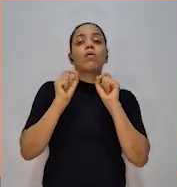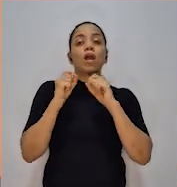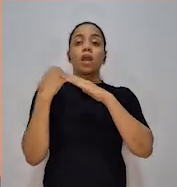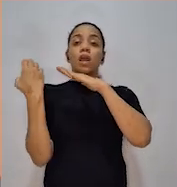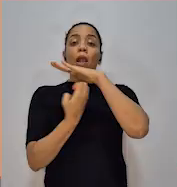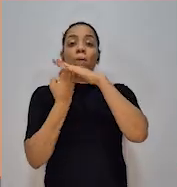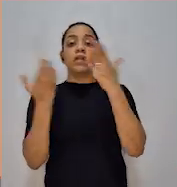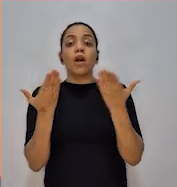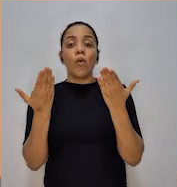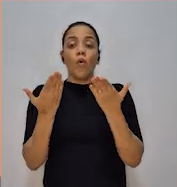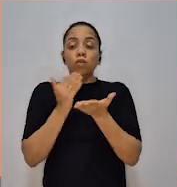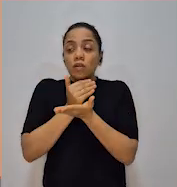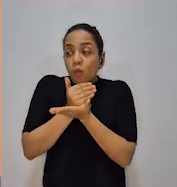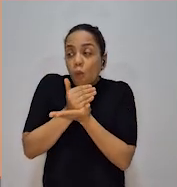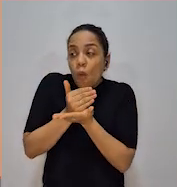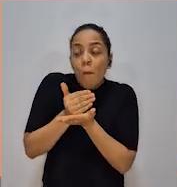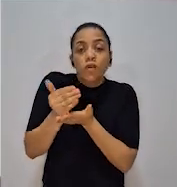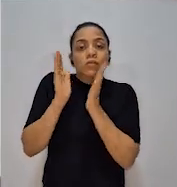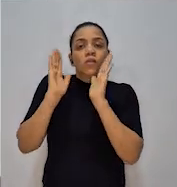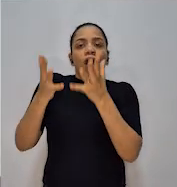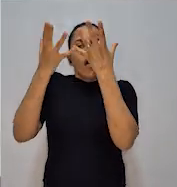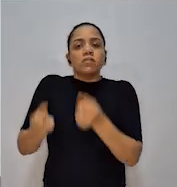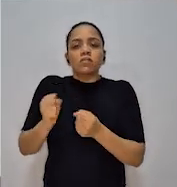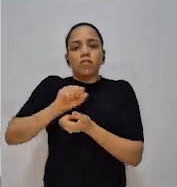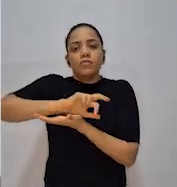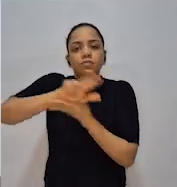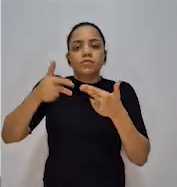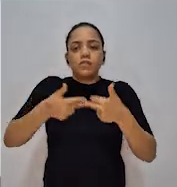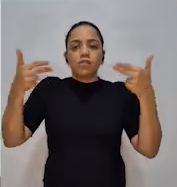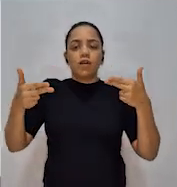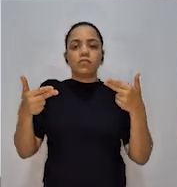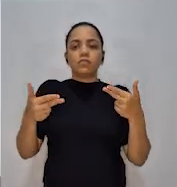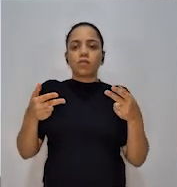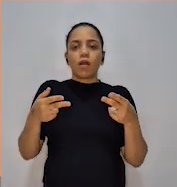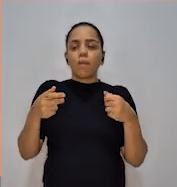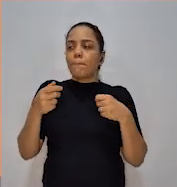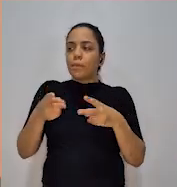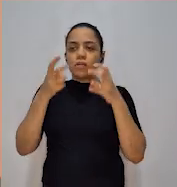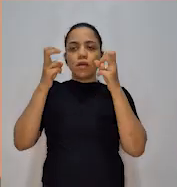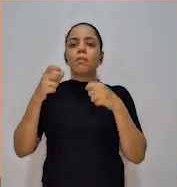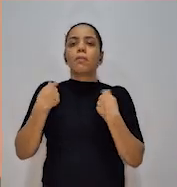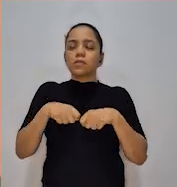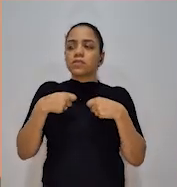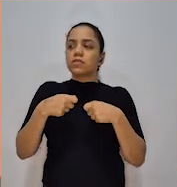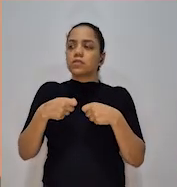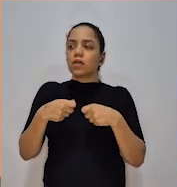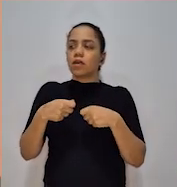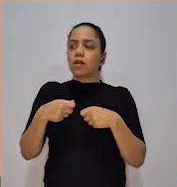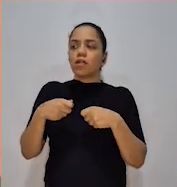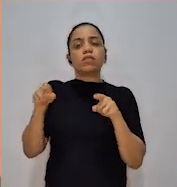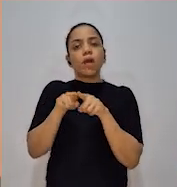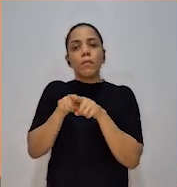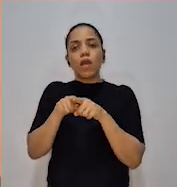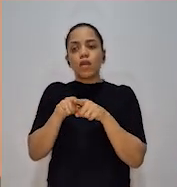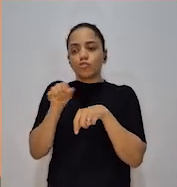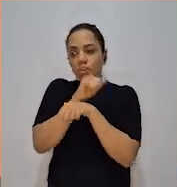empresas, ao começarem a atuar com diversidade, se dão conta de que precisa dar o passo seguinte. Então, a perspectiva da